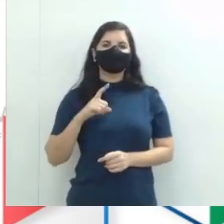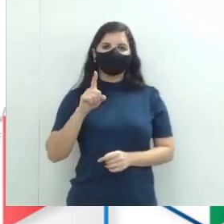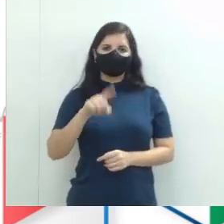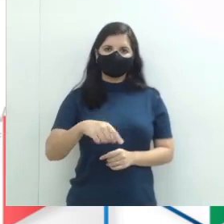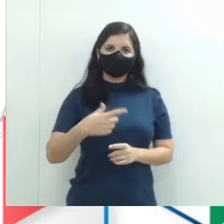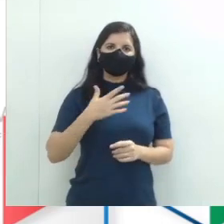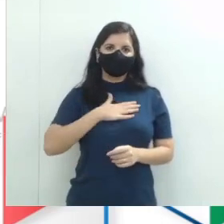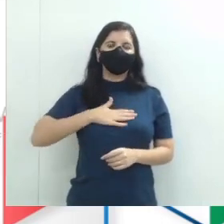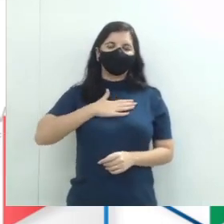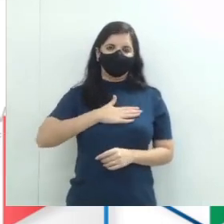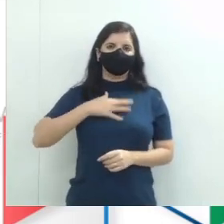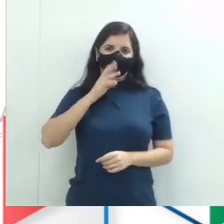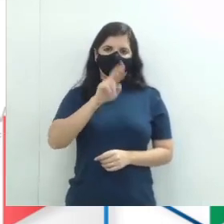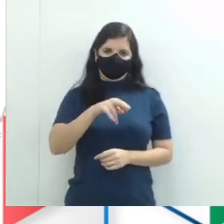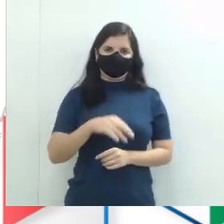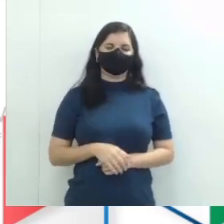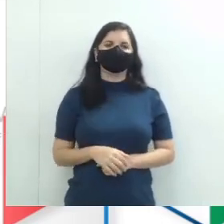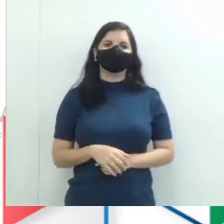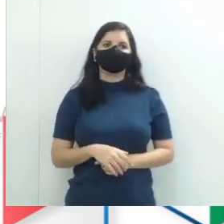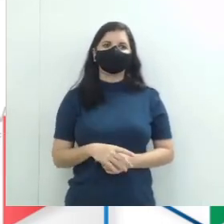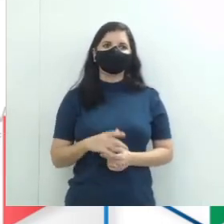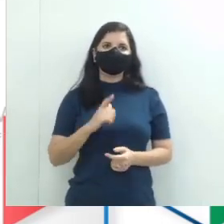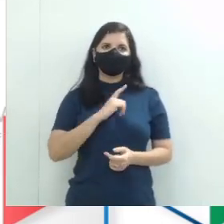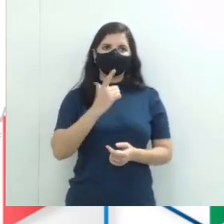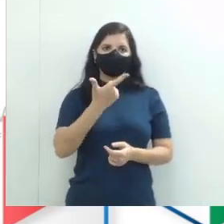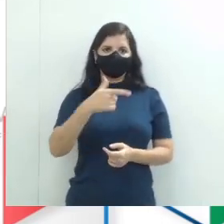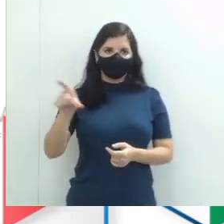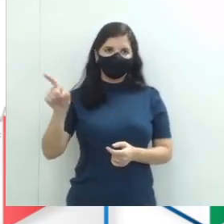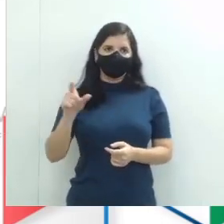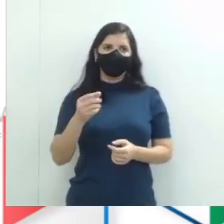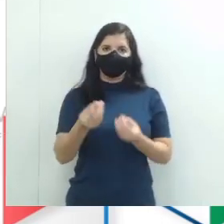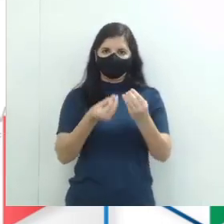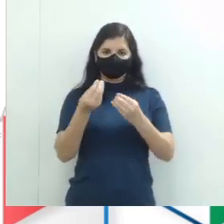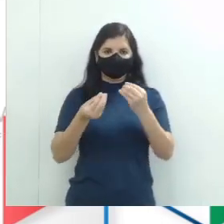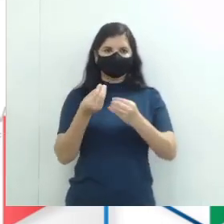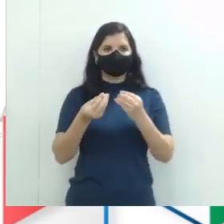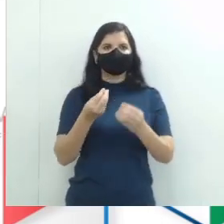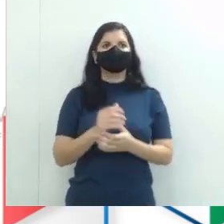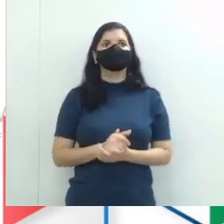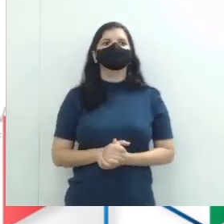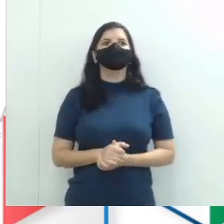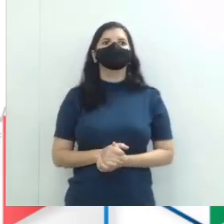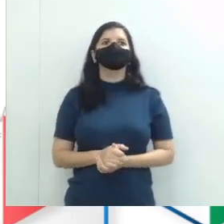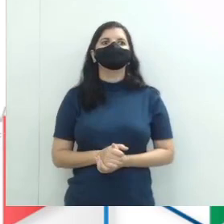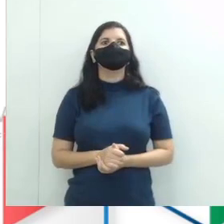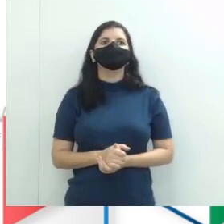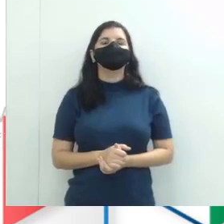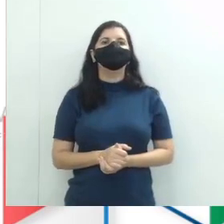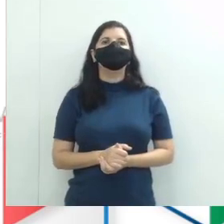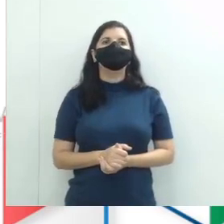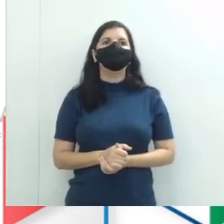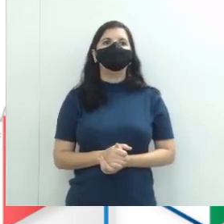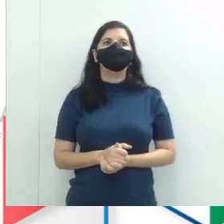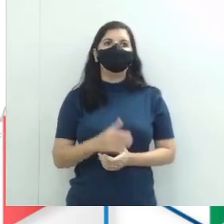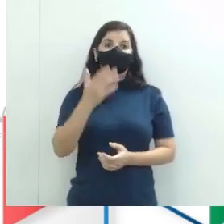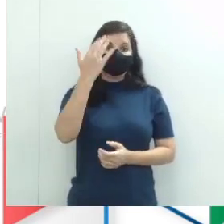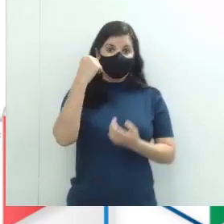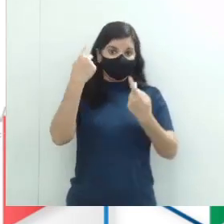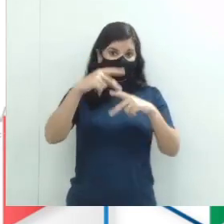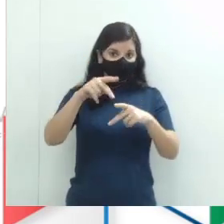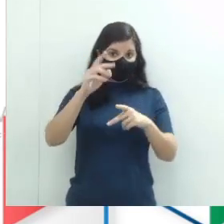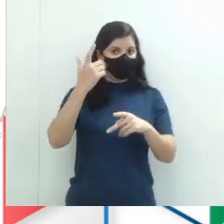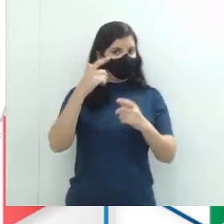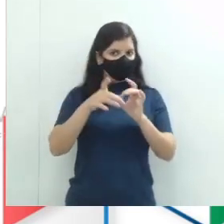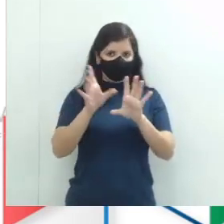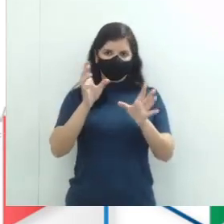jeito que eu gosto de resolver. Mas existem outras formas que eu vou mostrar. Mas segue aí o meu exemplo. Mas se você souber o seu, faça do